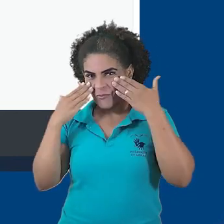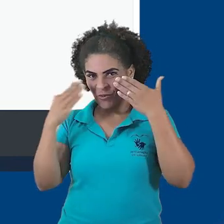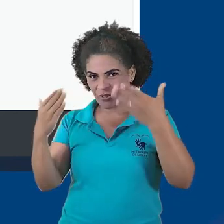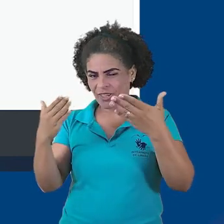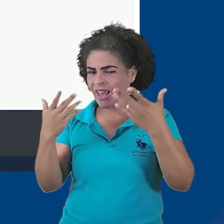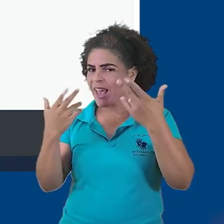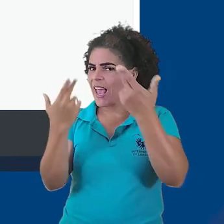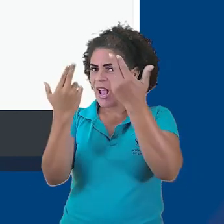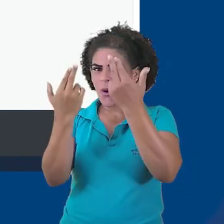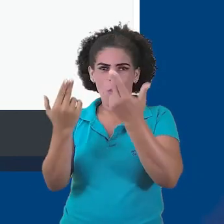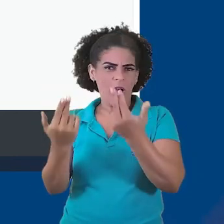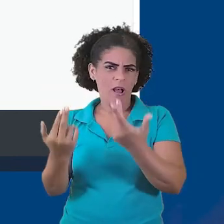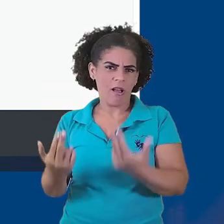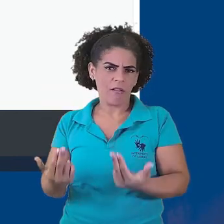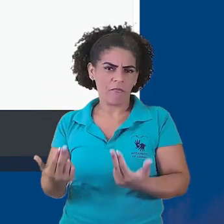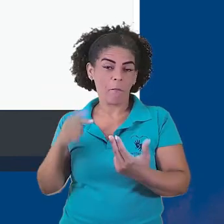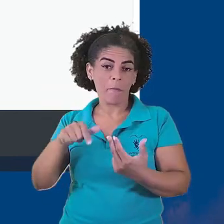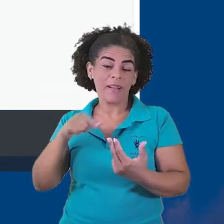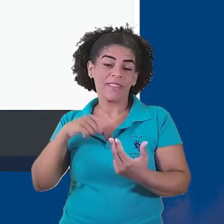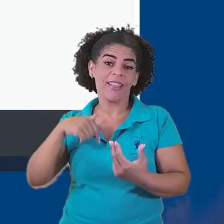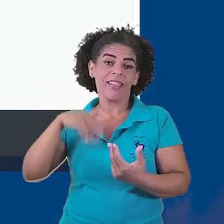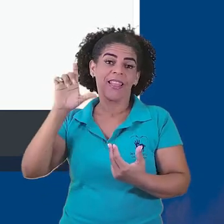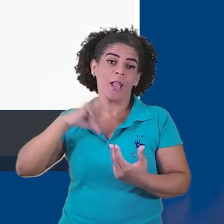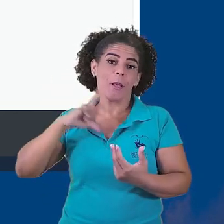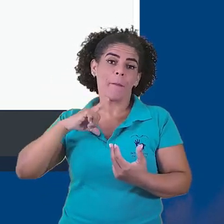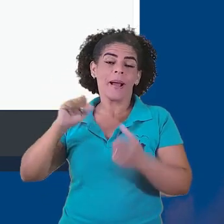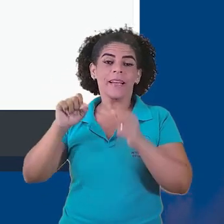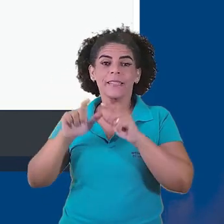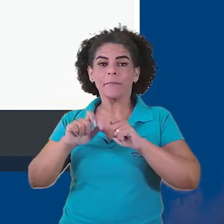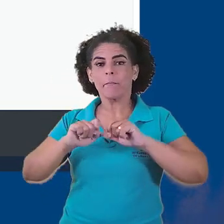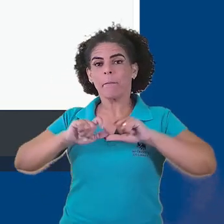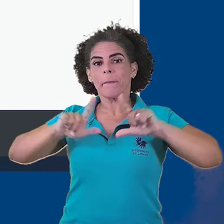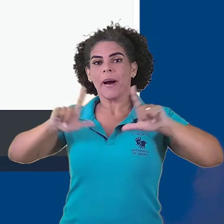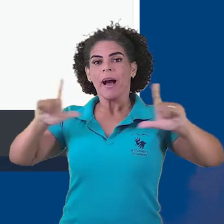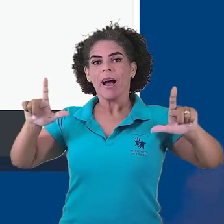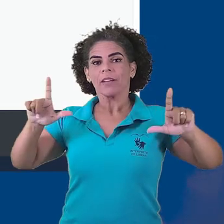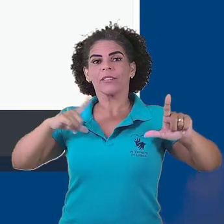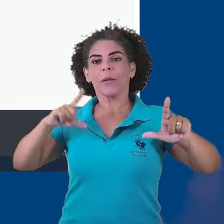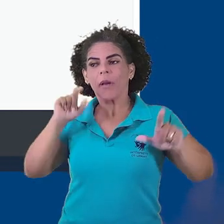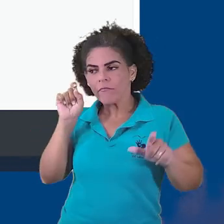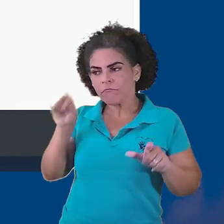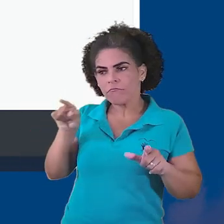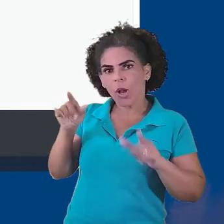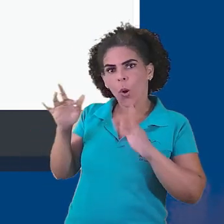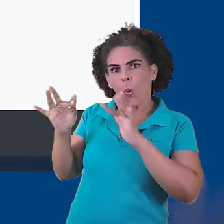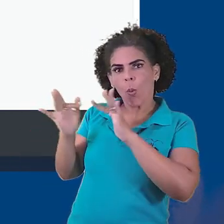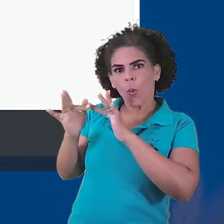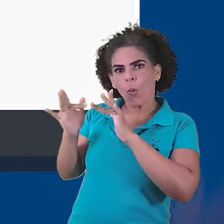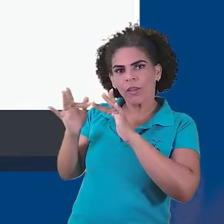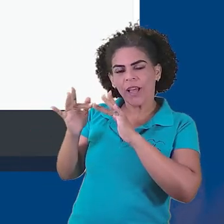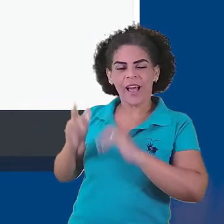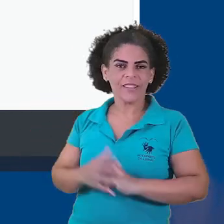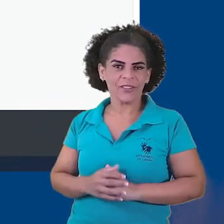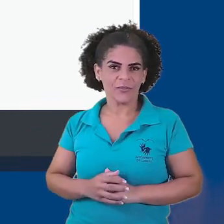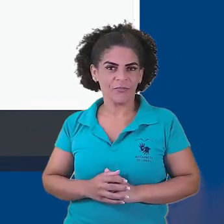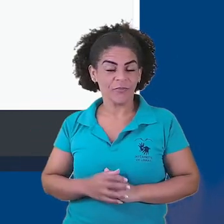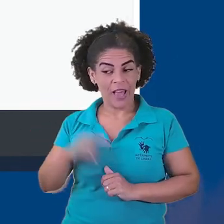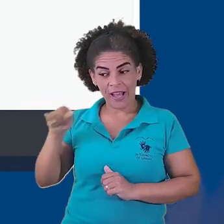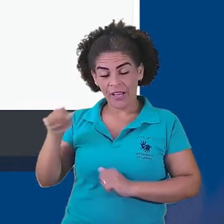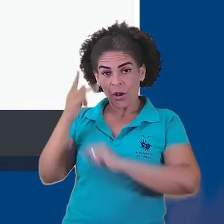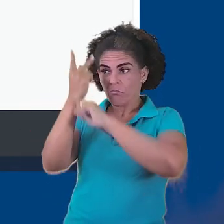mostrado anteriormente possui então tem mais espaço e tem acesso a sessão de contato